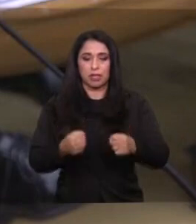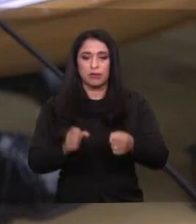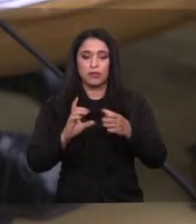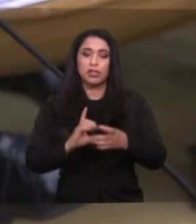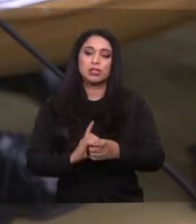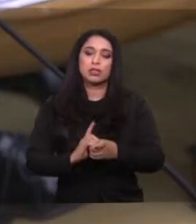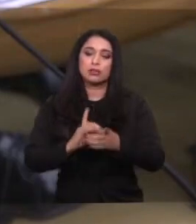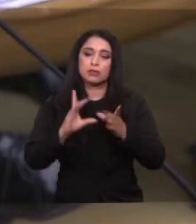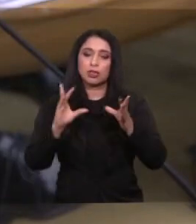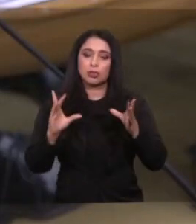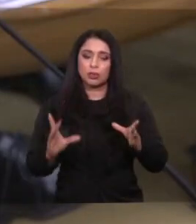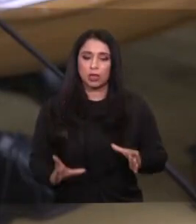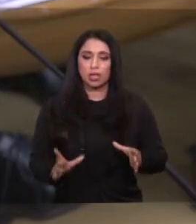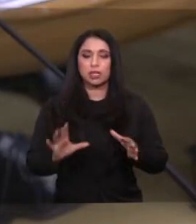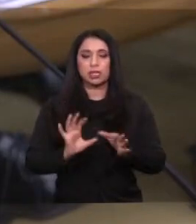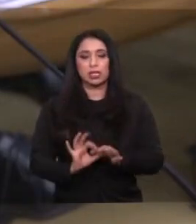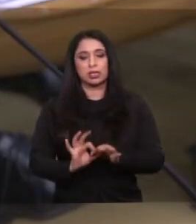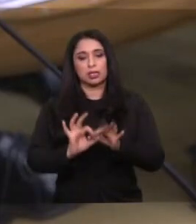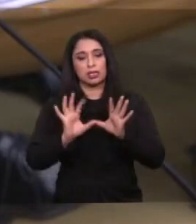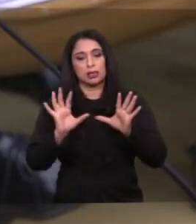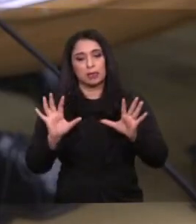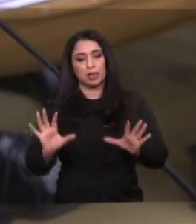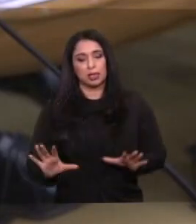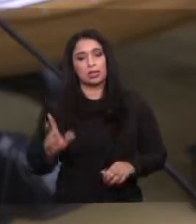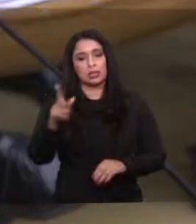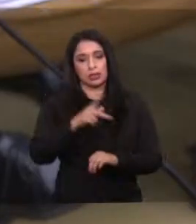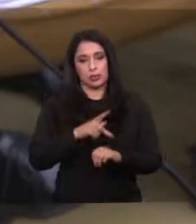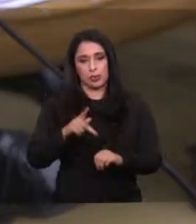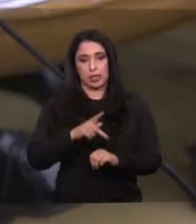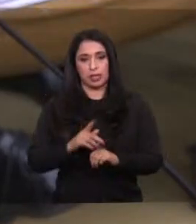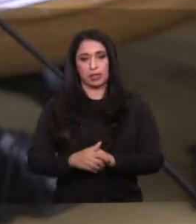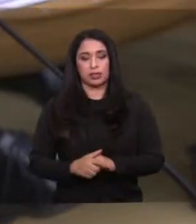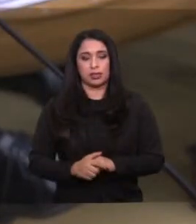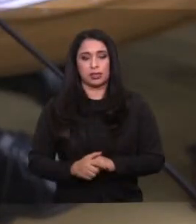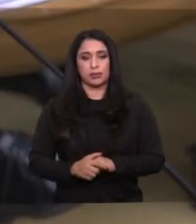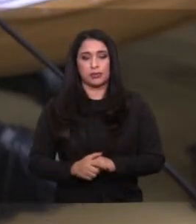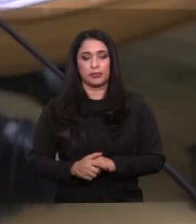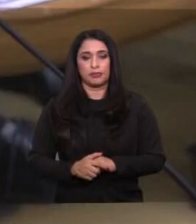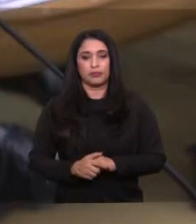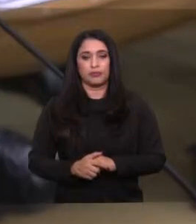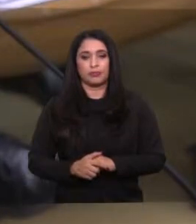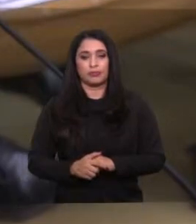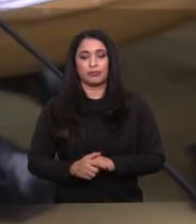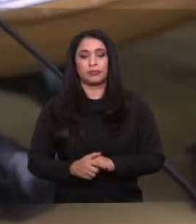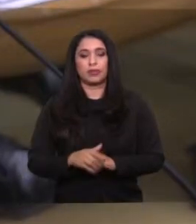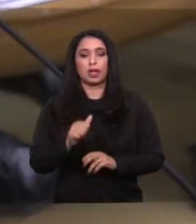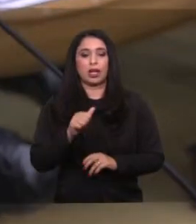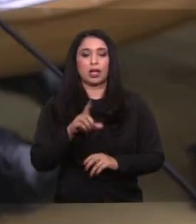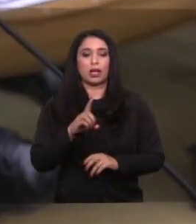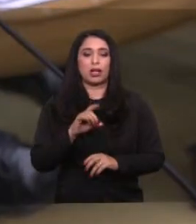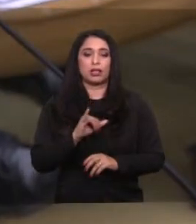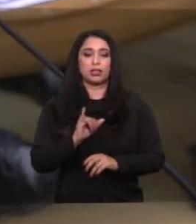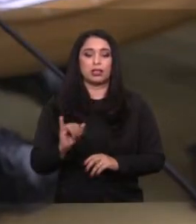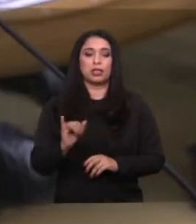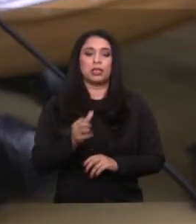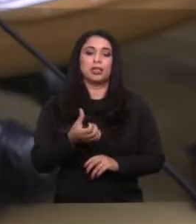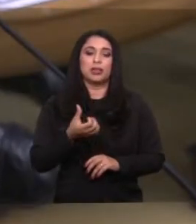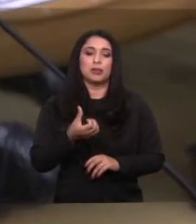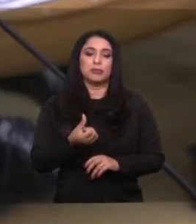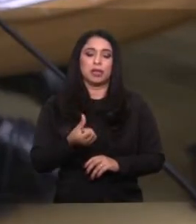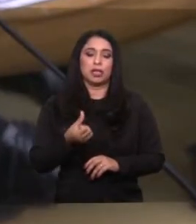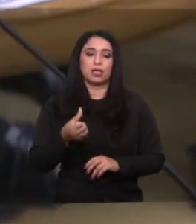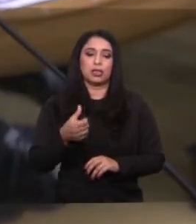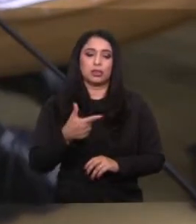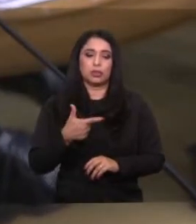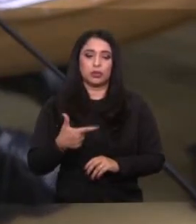Direito e das liberdades públicas no nosso país. A autora que é da ADI 6299,